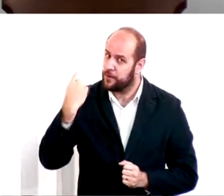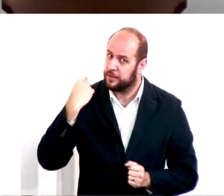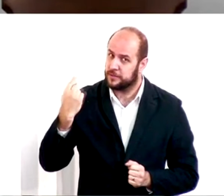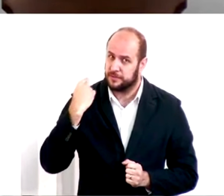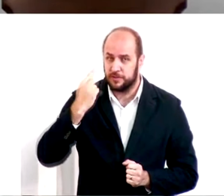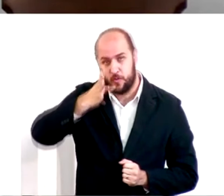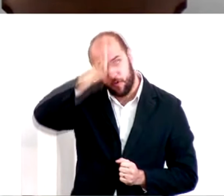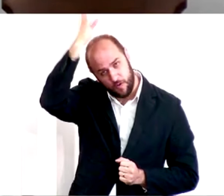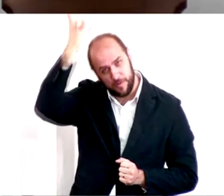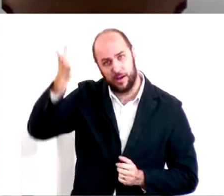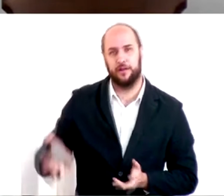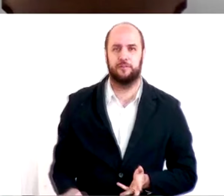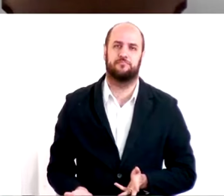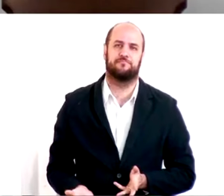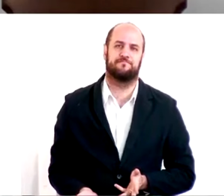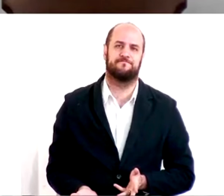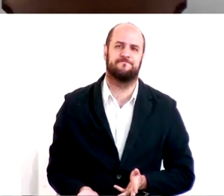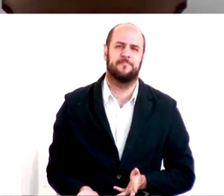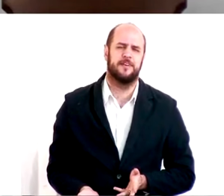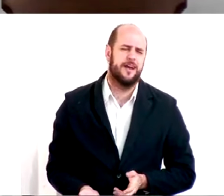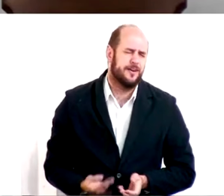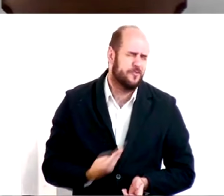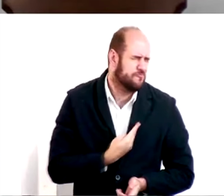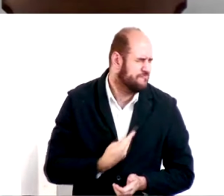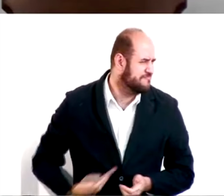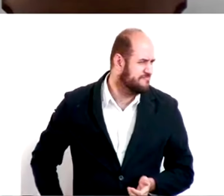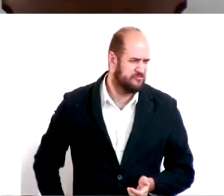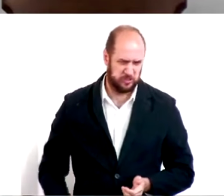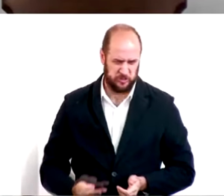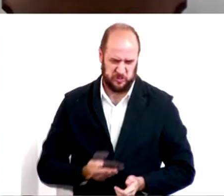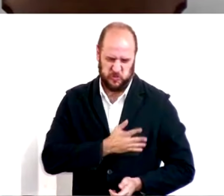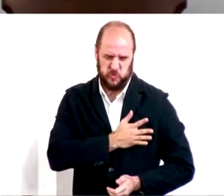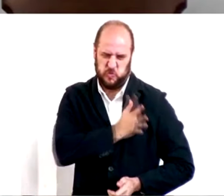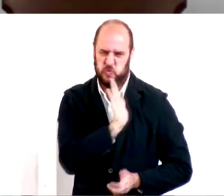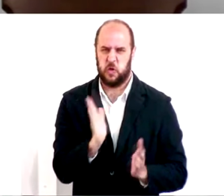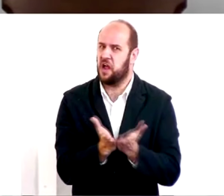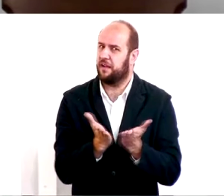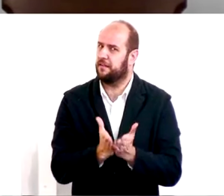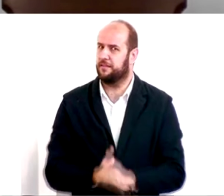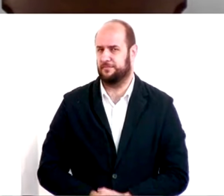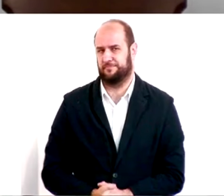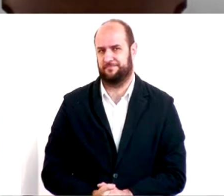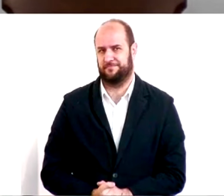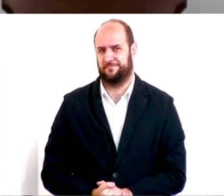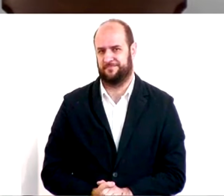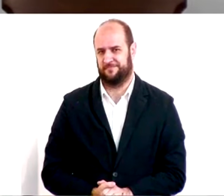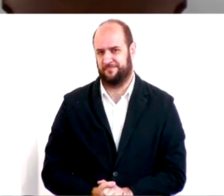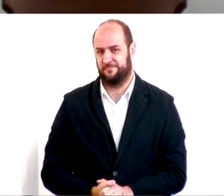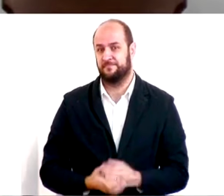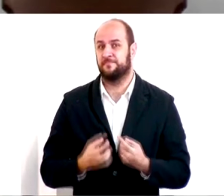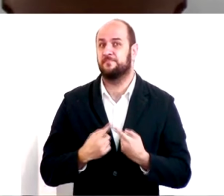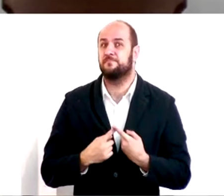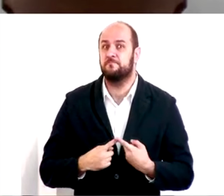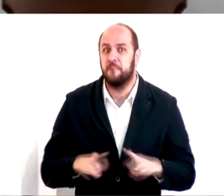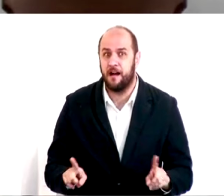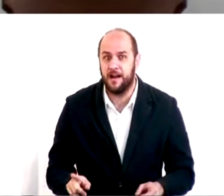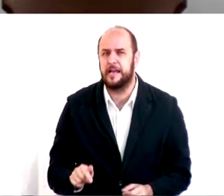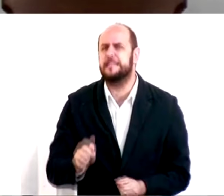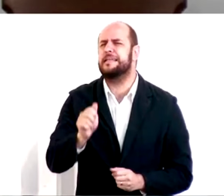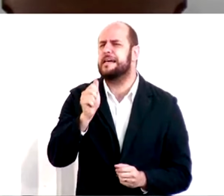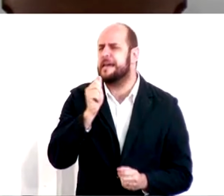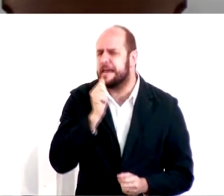romanos. E era um governo hostil ao cristianismo. No entanto, ainda